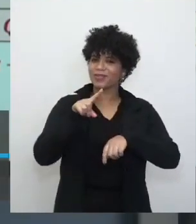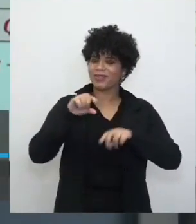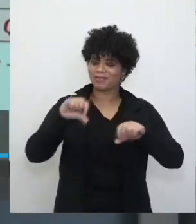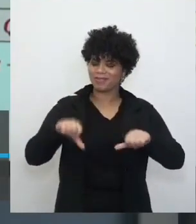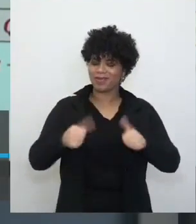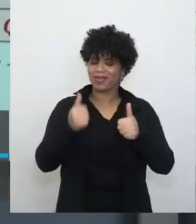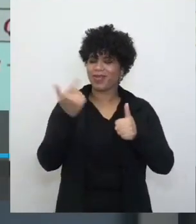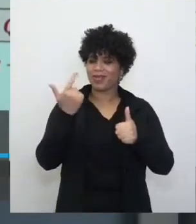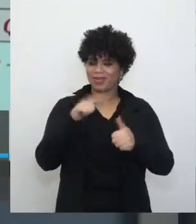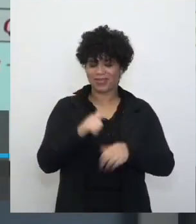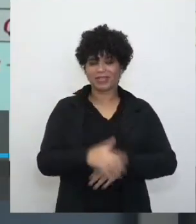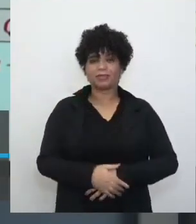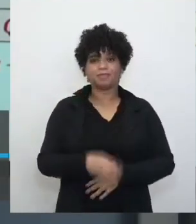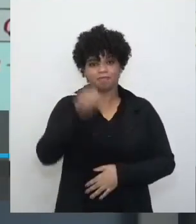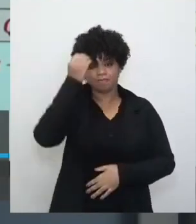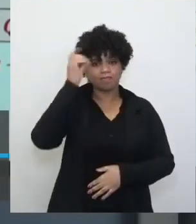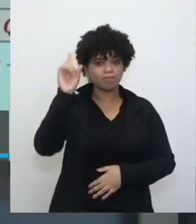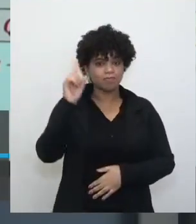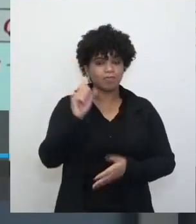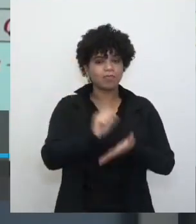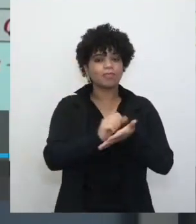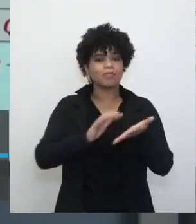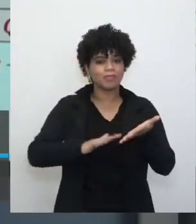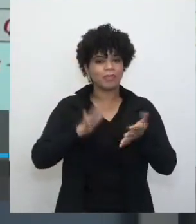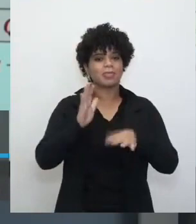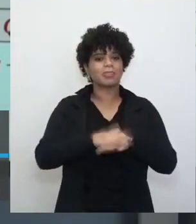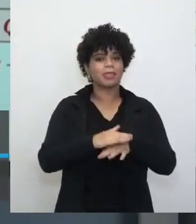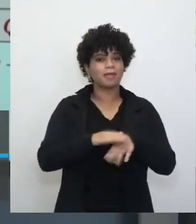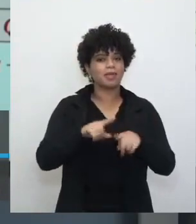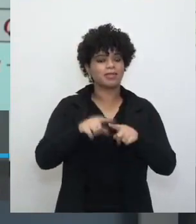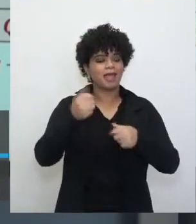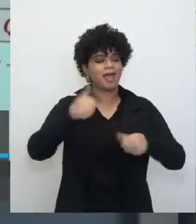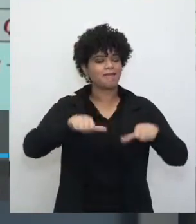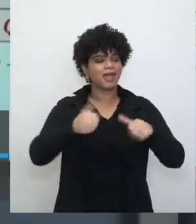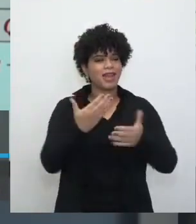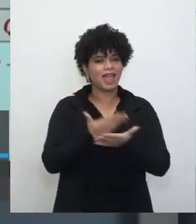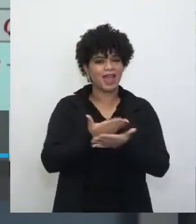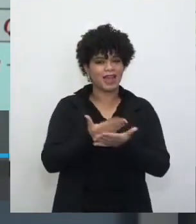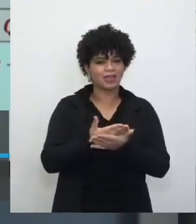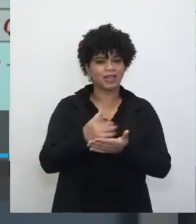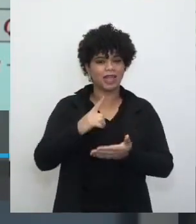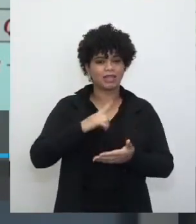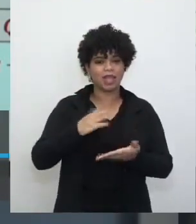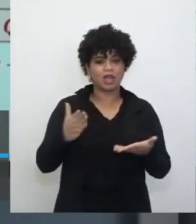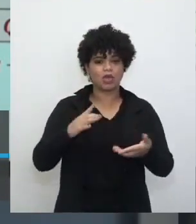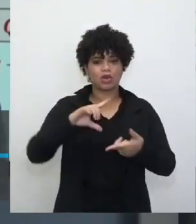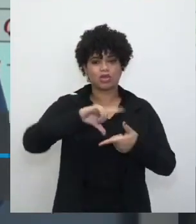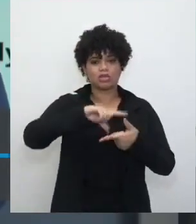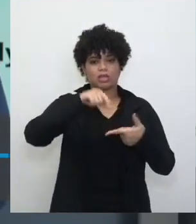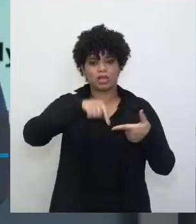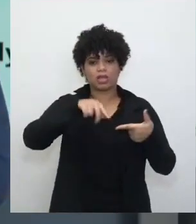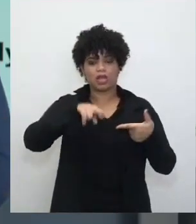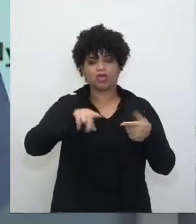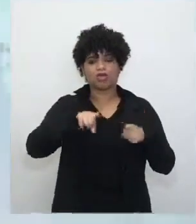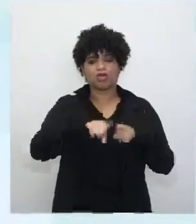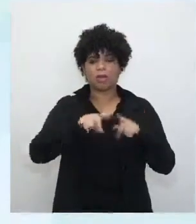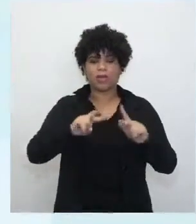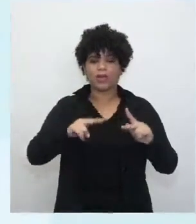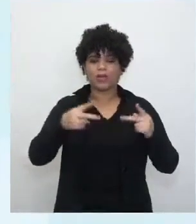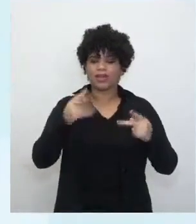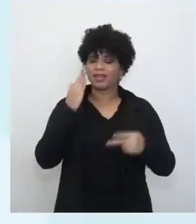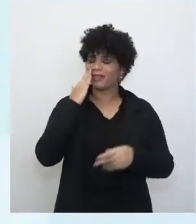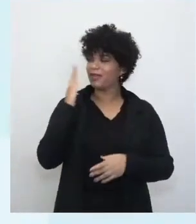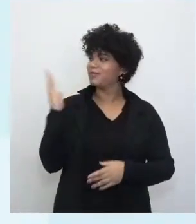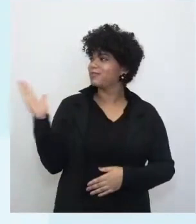Não esqueça então de fazer a tarefa referente a essa aula e avaliar a nossa aula. Então vai aparecer para vocês aí o QR Code, o link, pode mostrar para